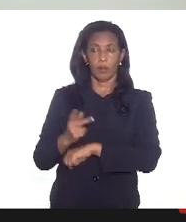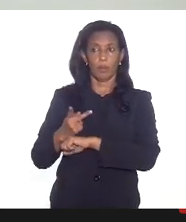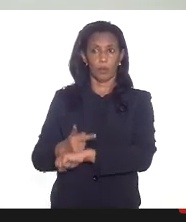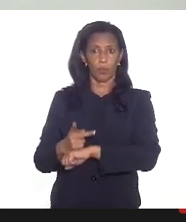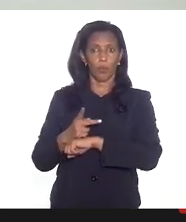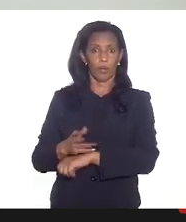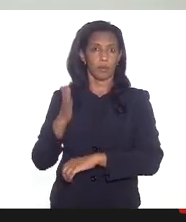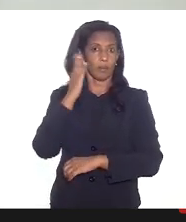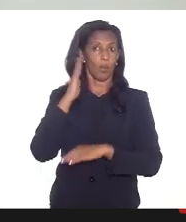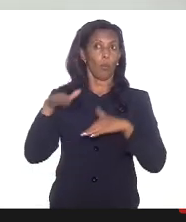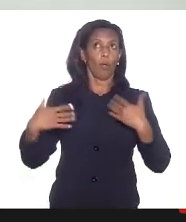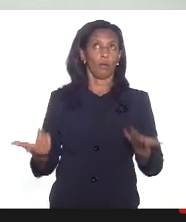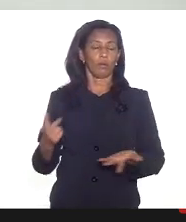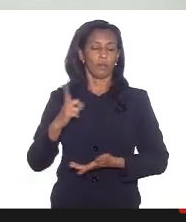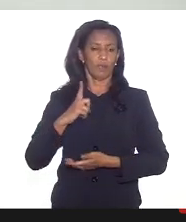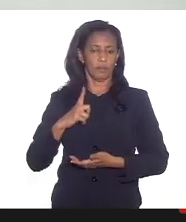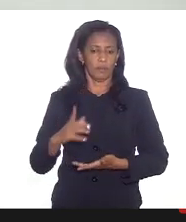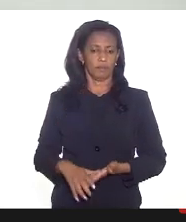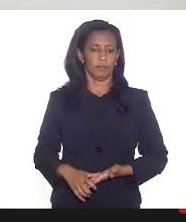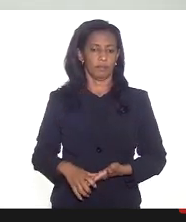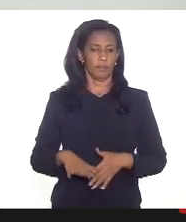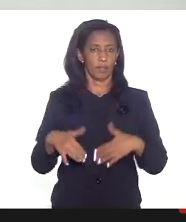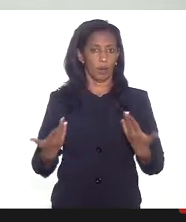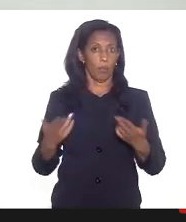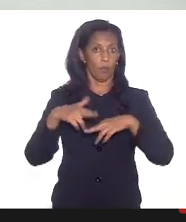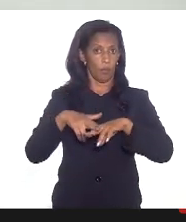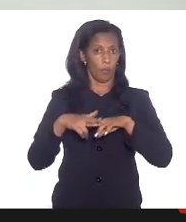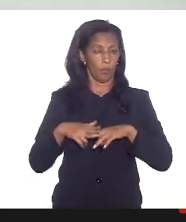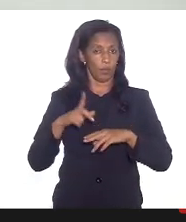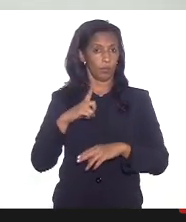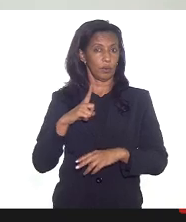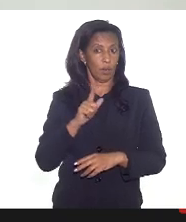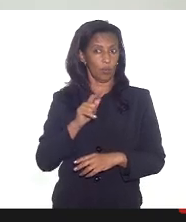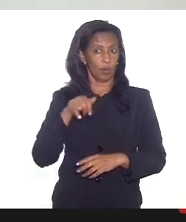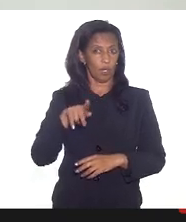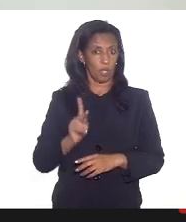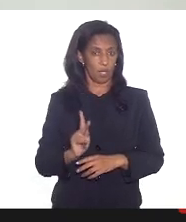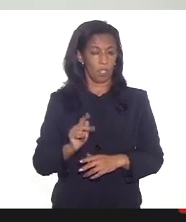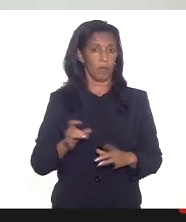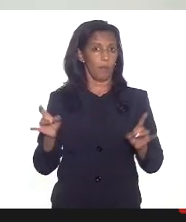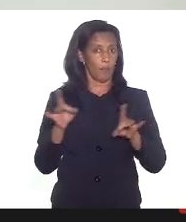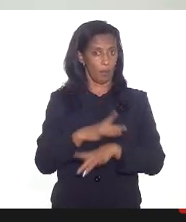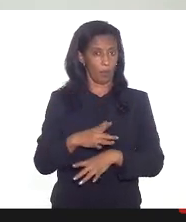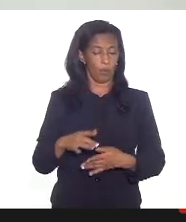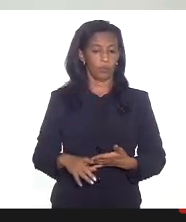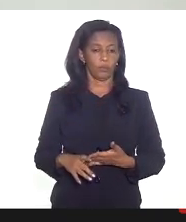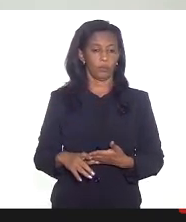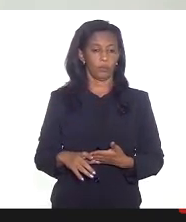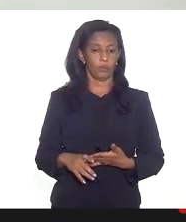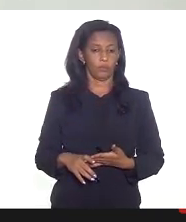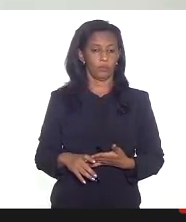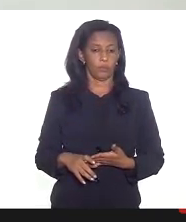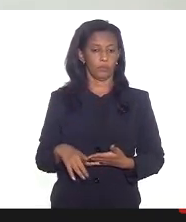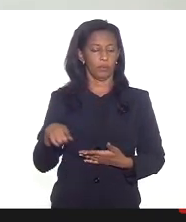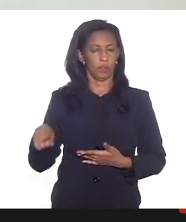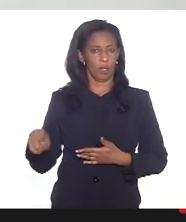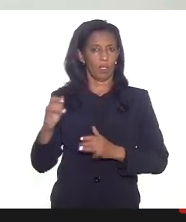procurando saber quando ter aquele imunizante então por isso existe um link disponível nessa